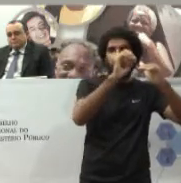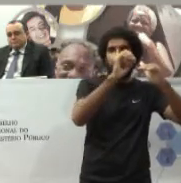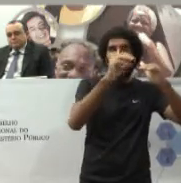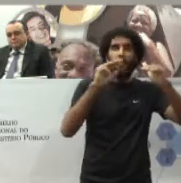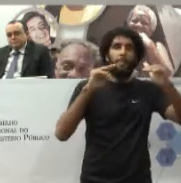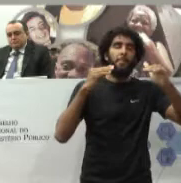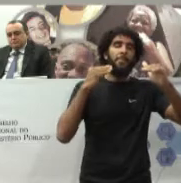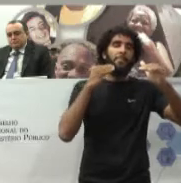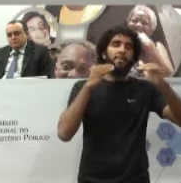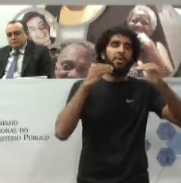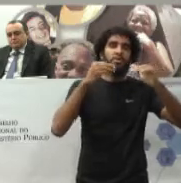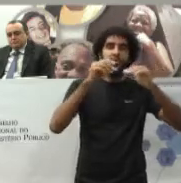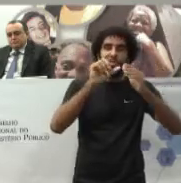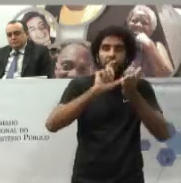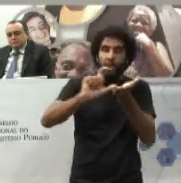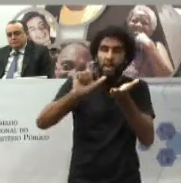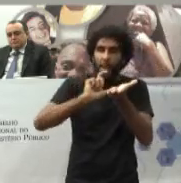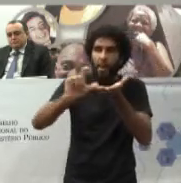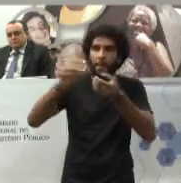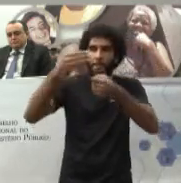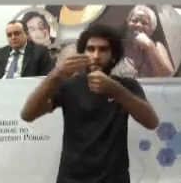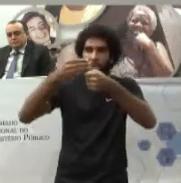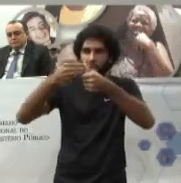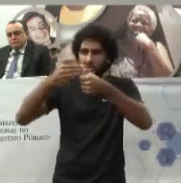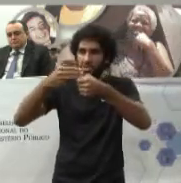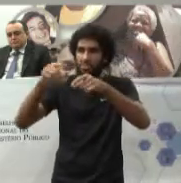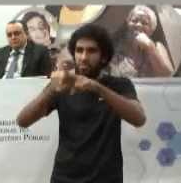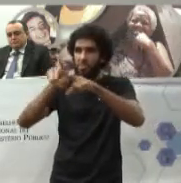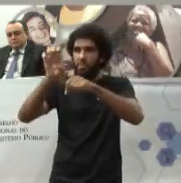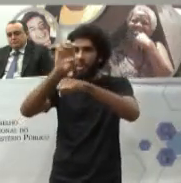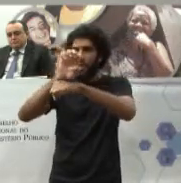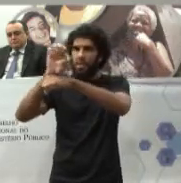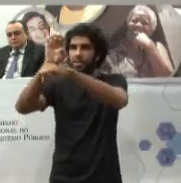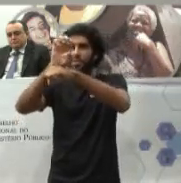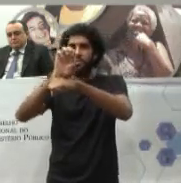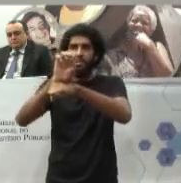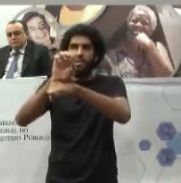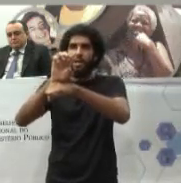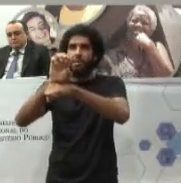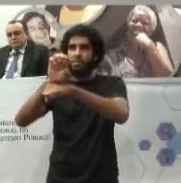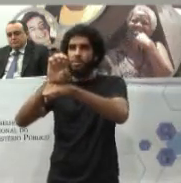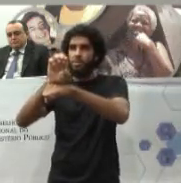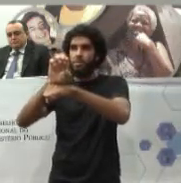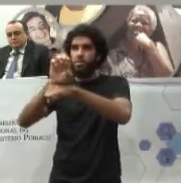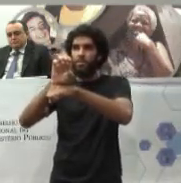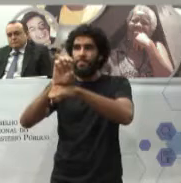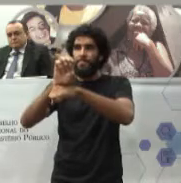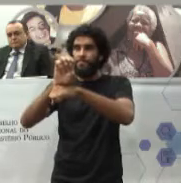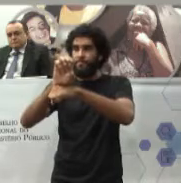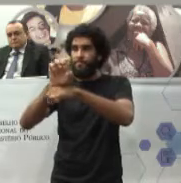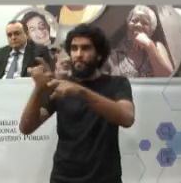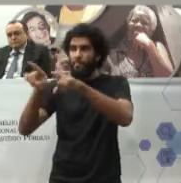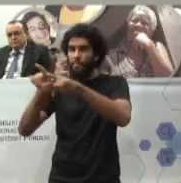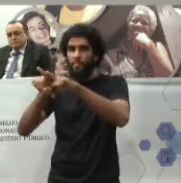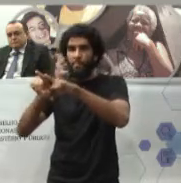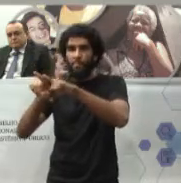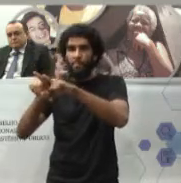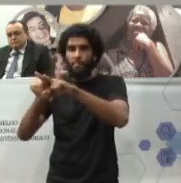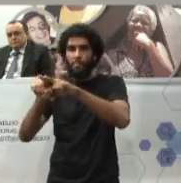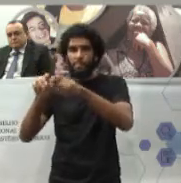o fundo de participação de estados e municípios para não ser atingido pela é que 95 poder ceder finados a saúde a educação